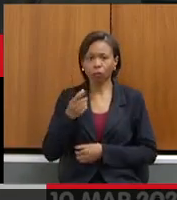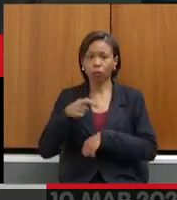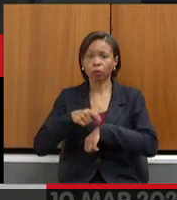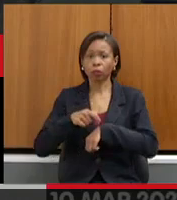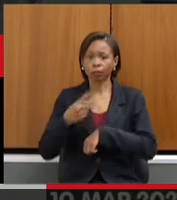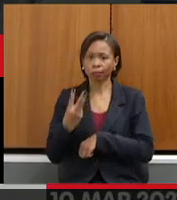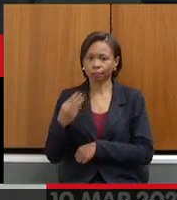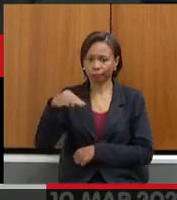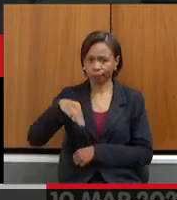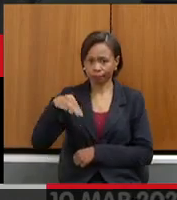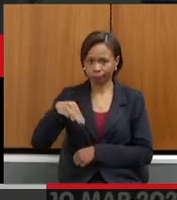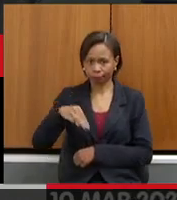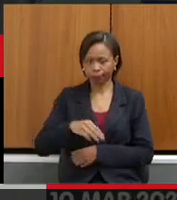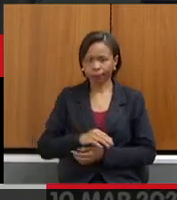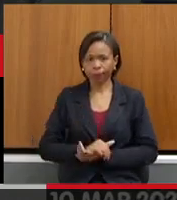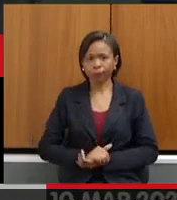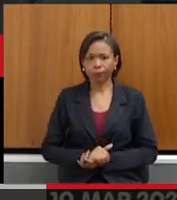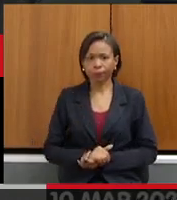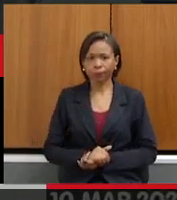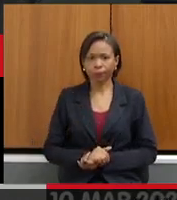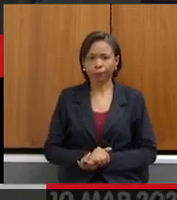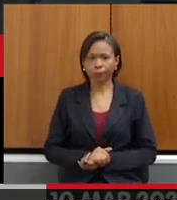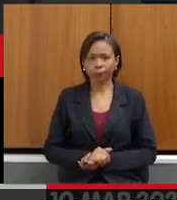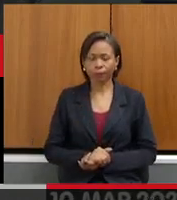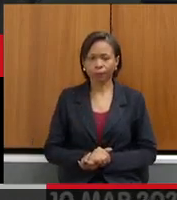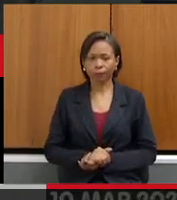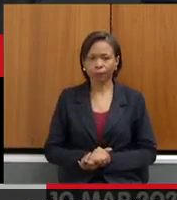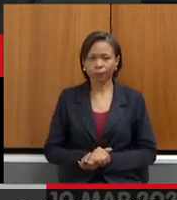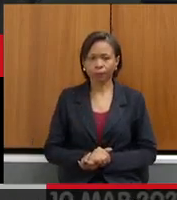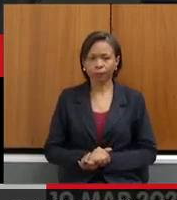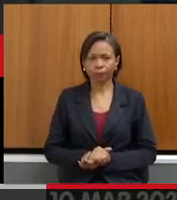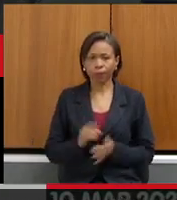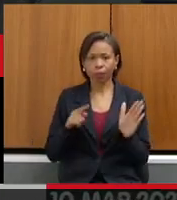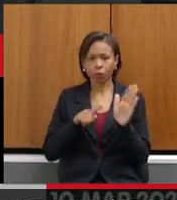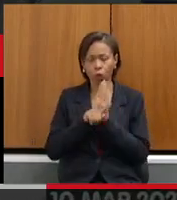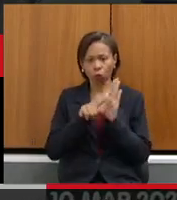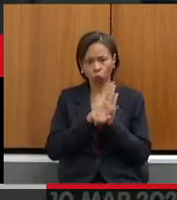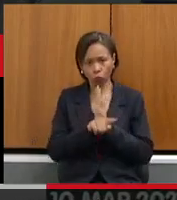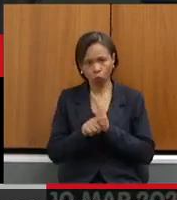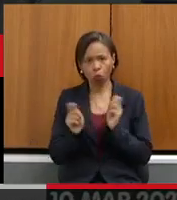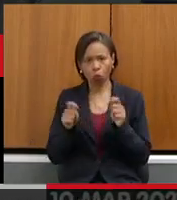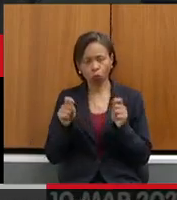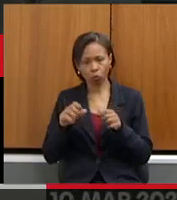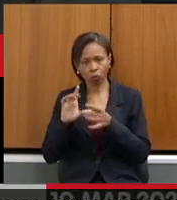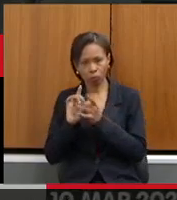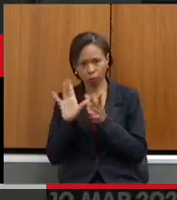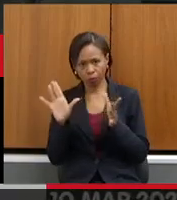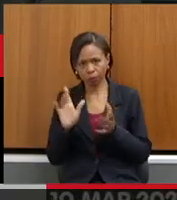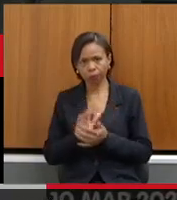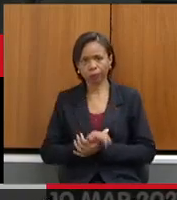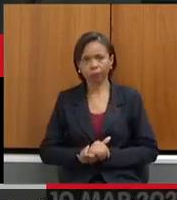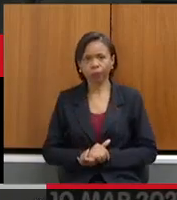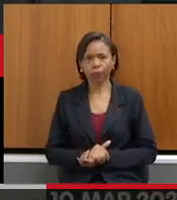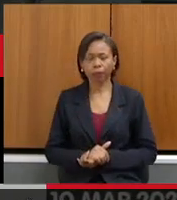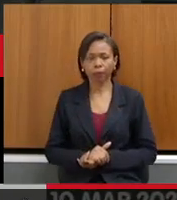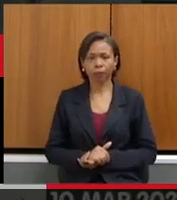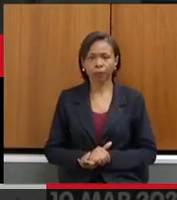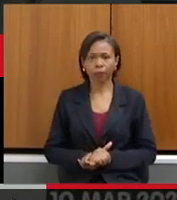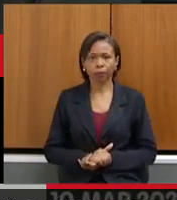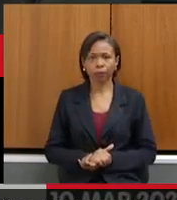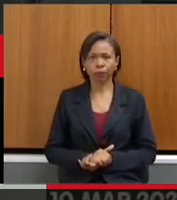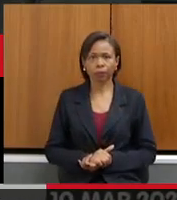prazo de três minutos para suas seu questionamento do deputado Cristiano Silveira a